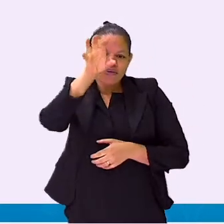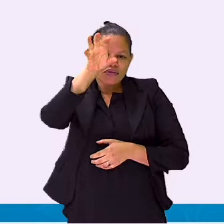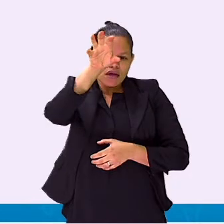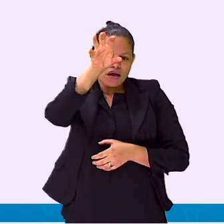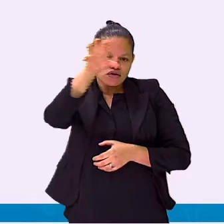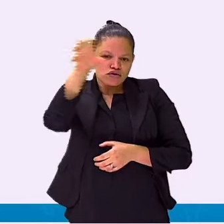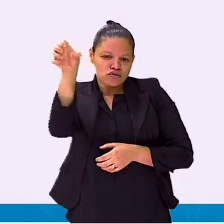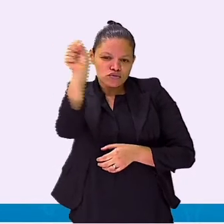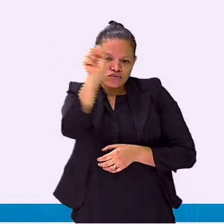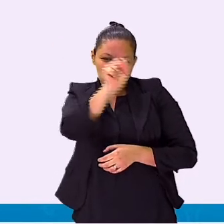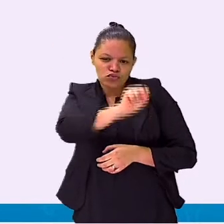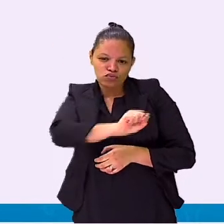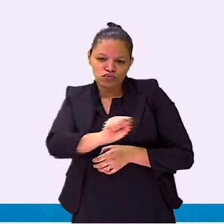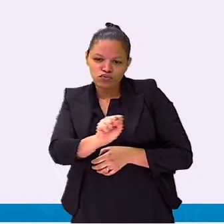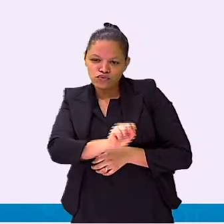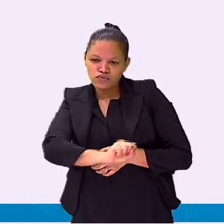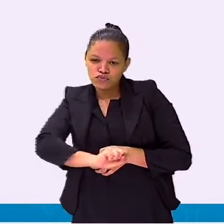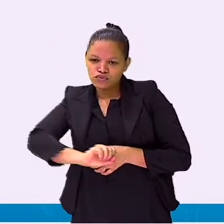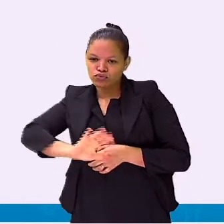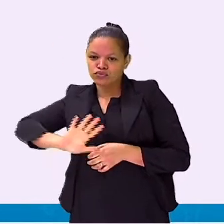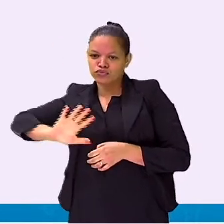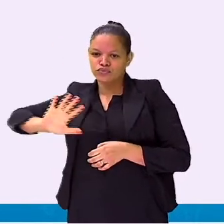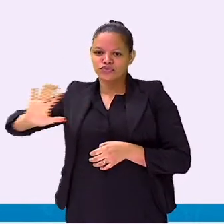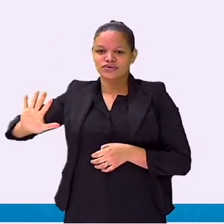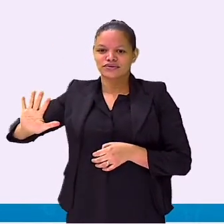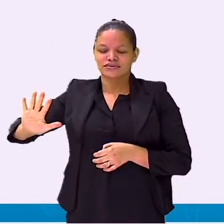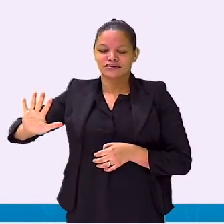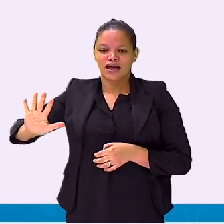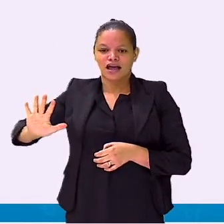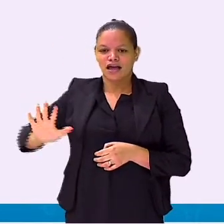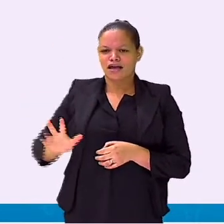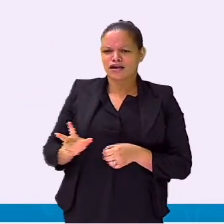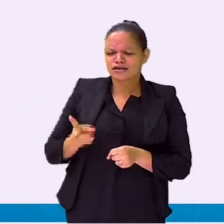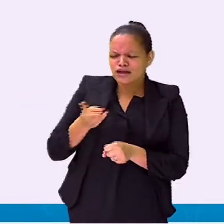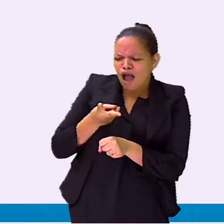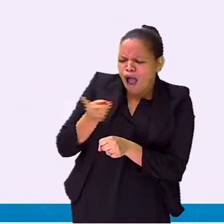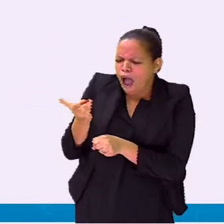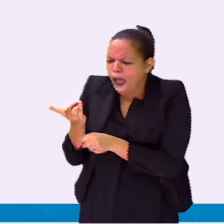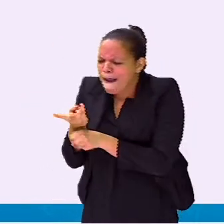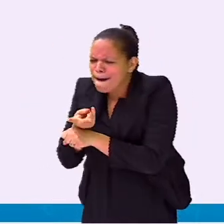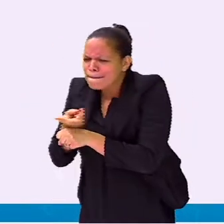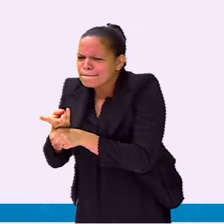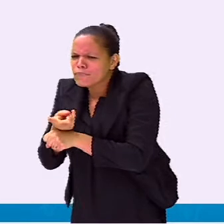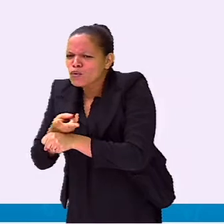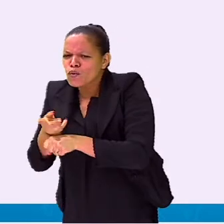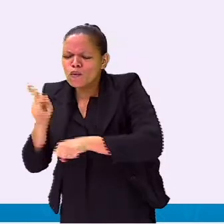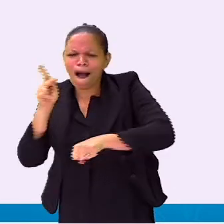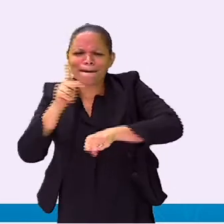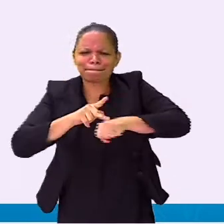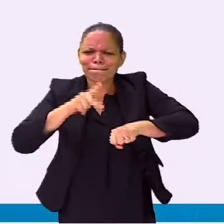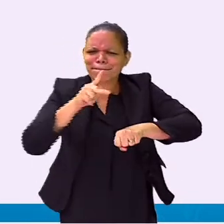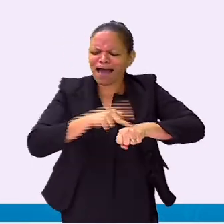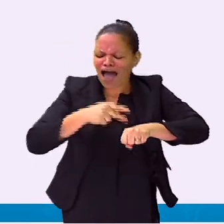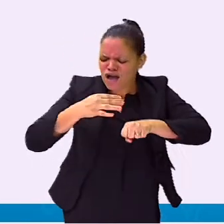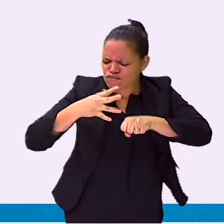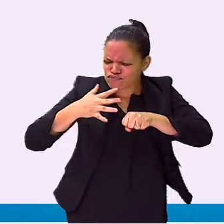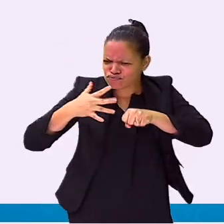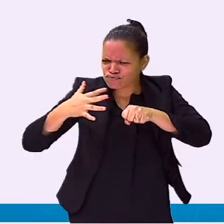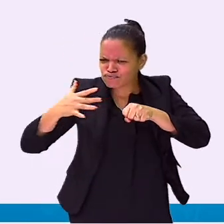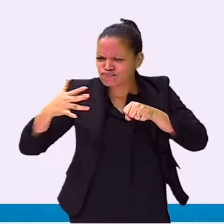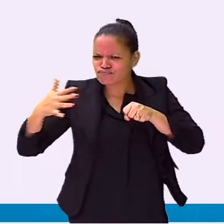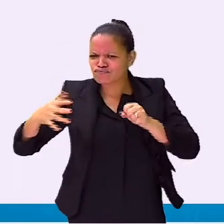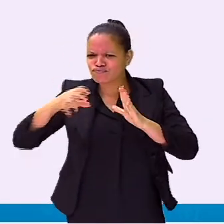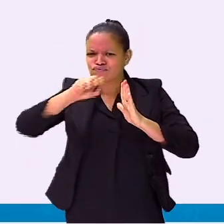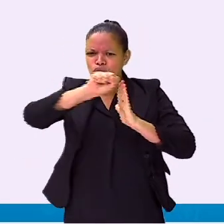e glória na descoberta de pedras preciosas no século XVII. Essa